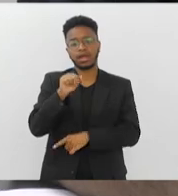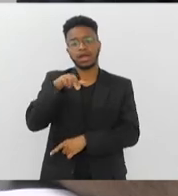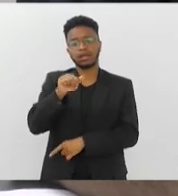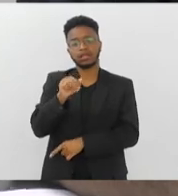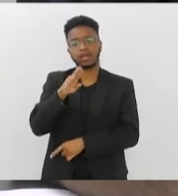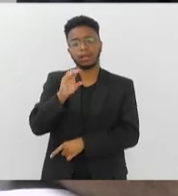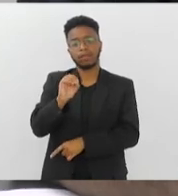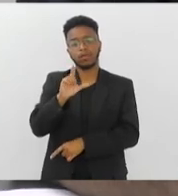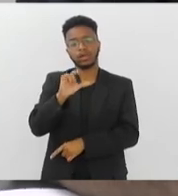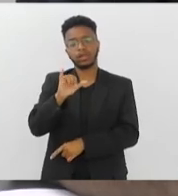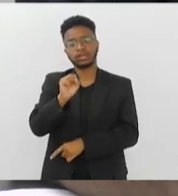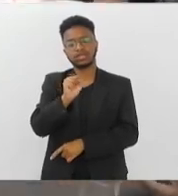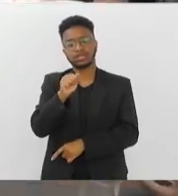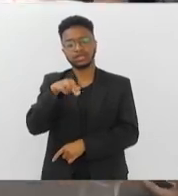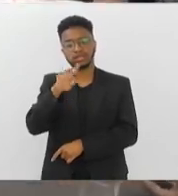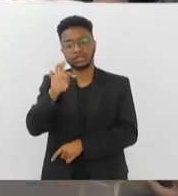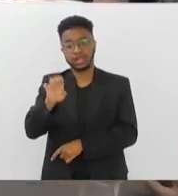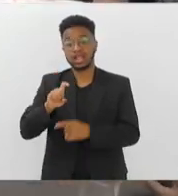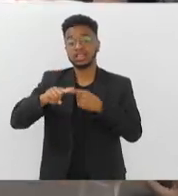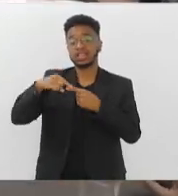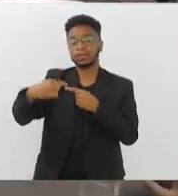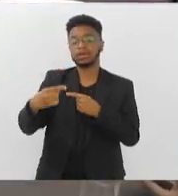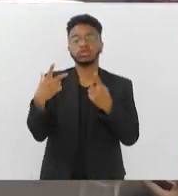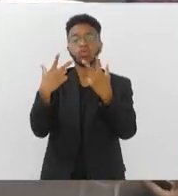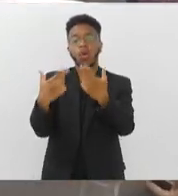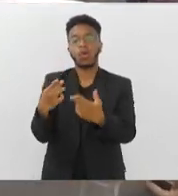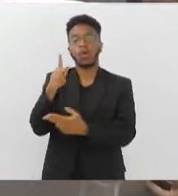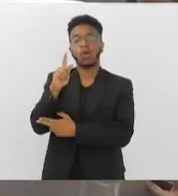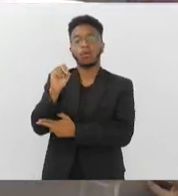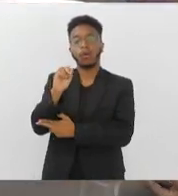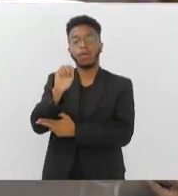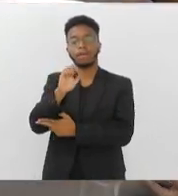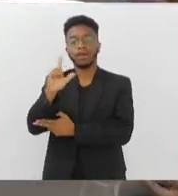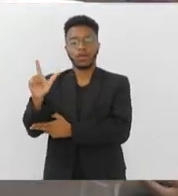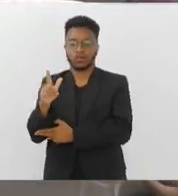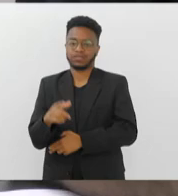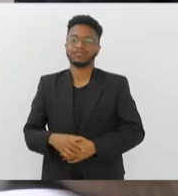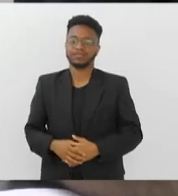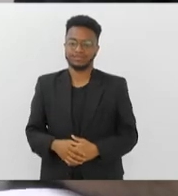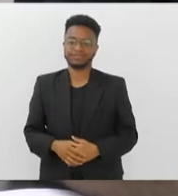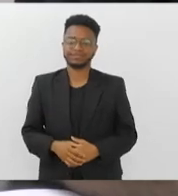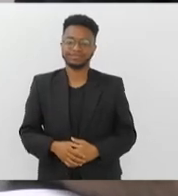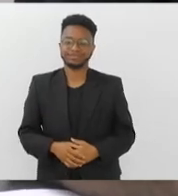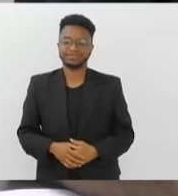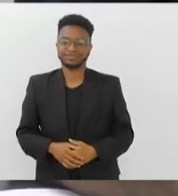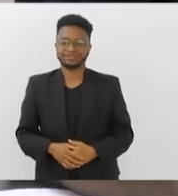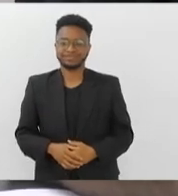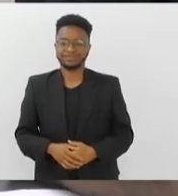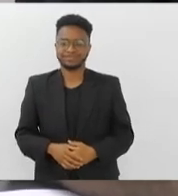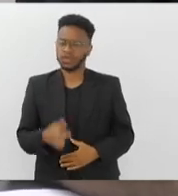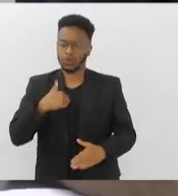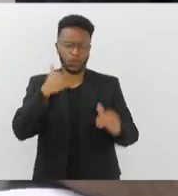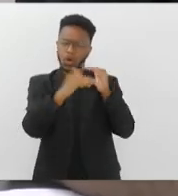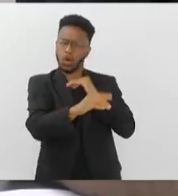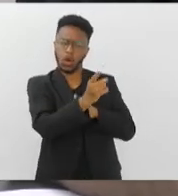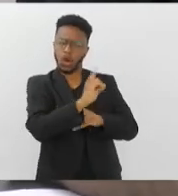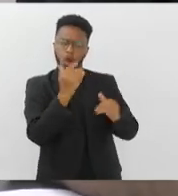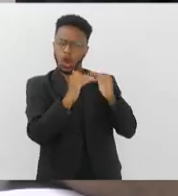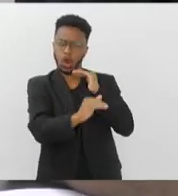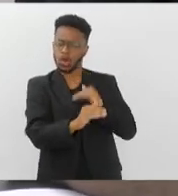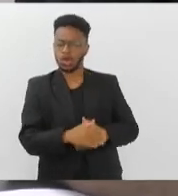Daqui a pouco o Carlos Mink vai ficar igualzinho o Paul Bell, lá no plenário. Imagina. Desconcordo.